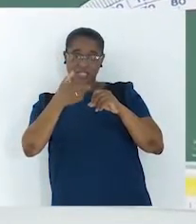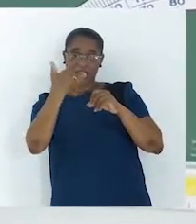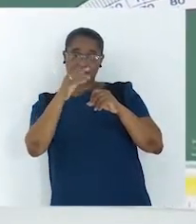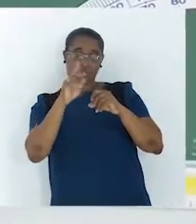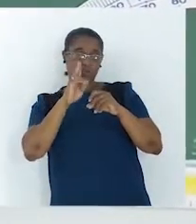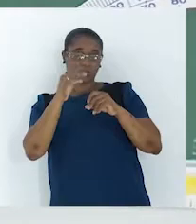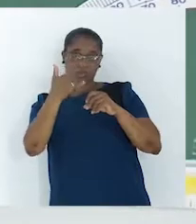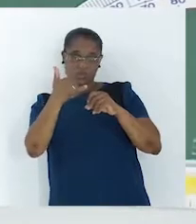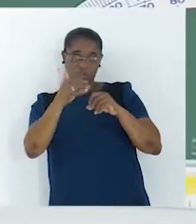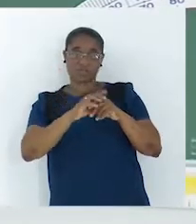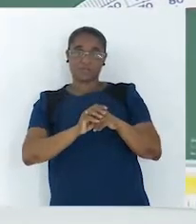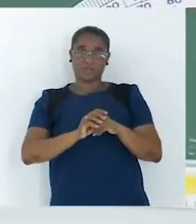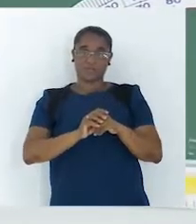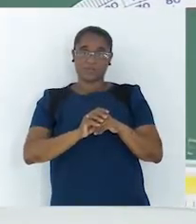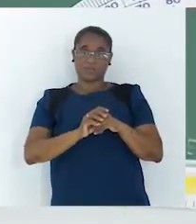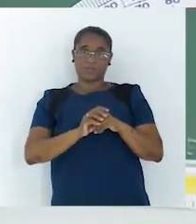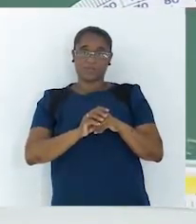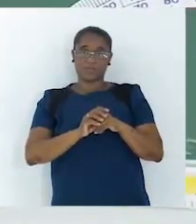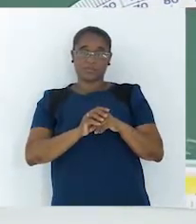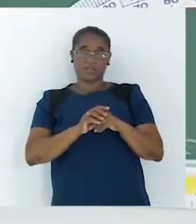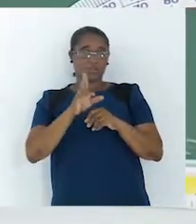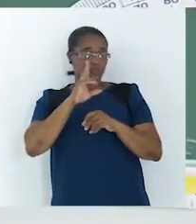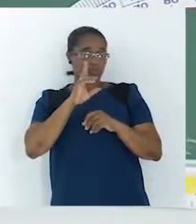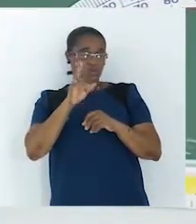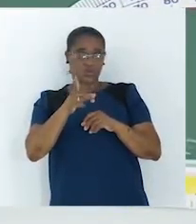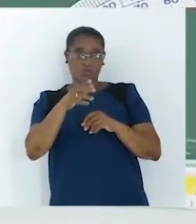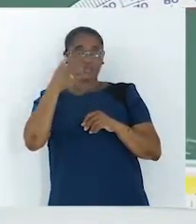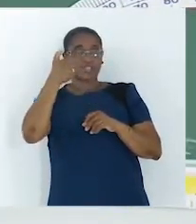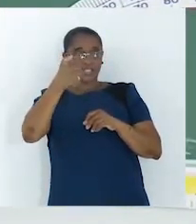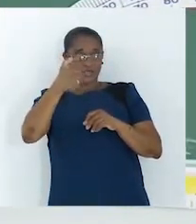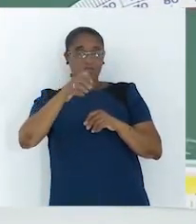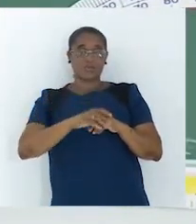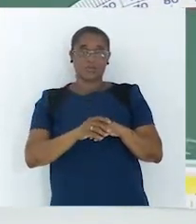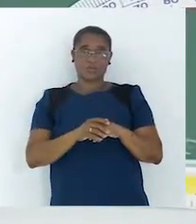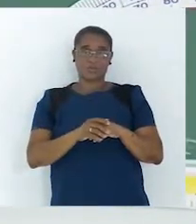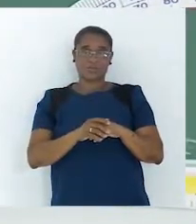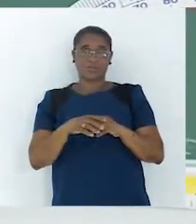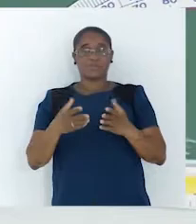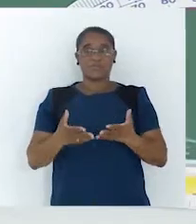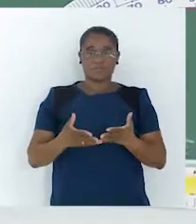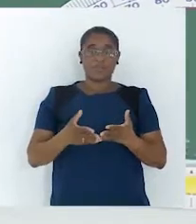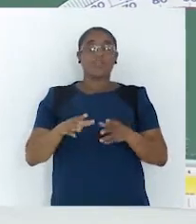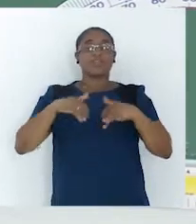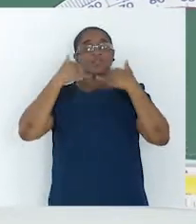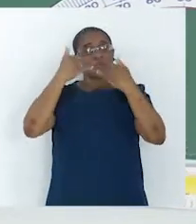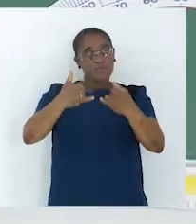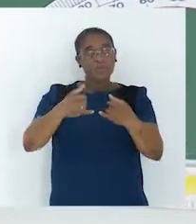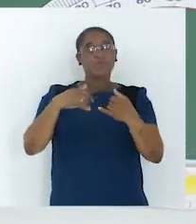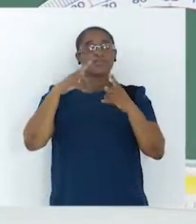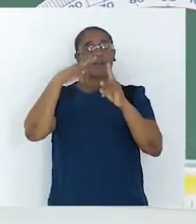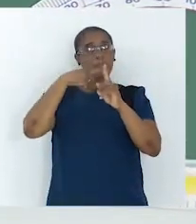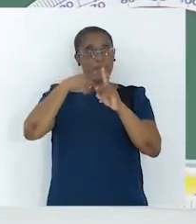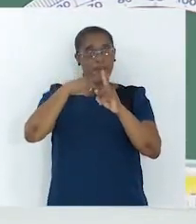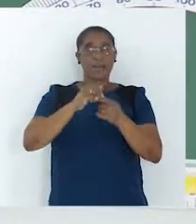D2 D2 não de cinco melhor e depois mais